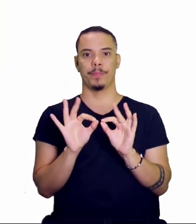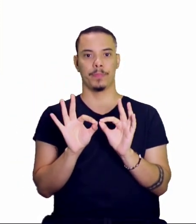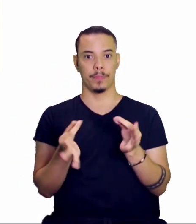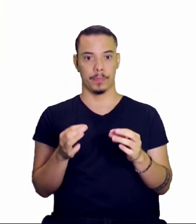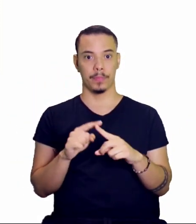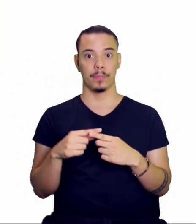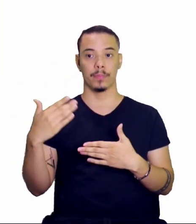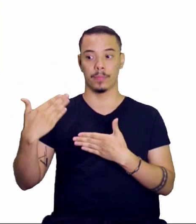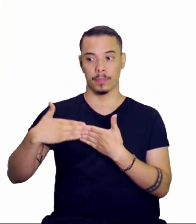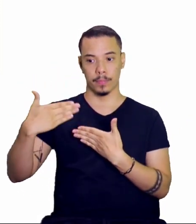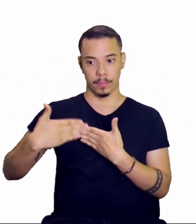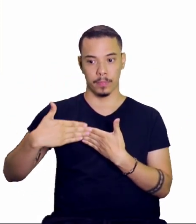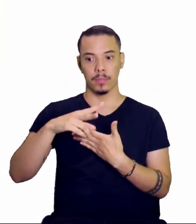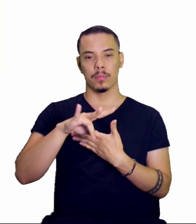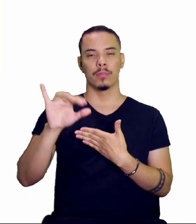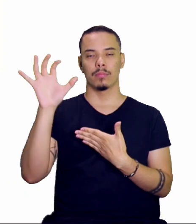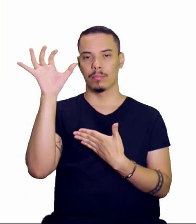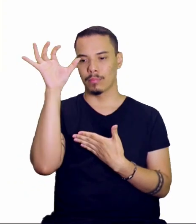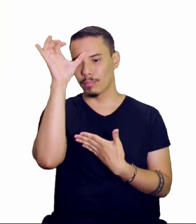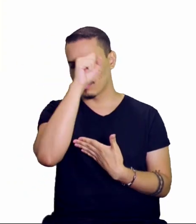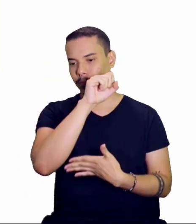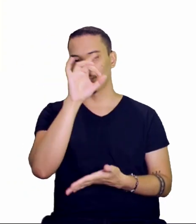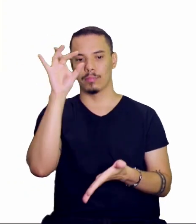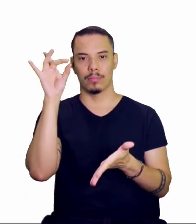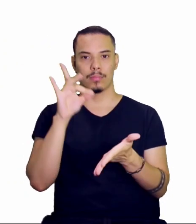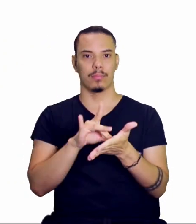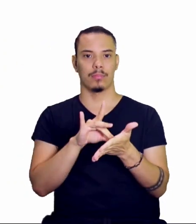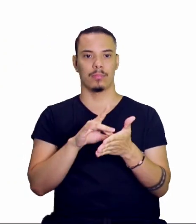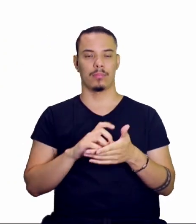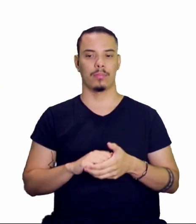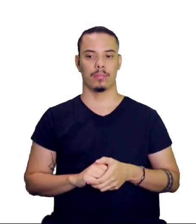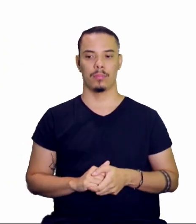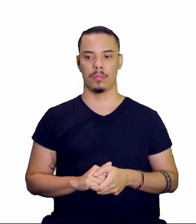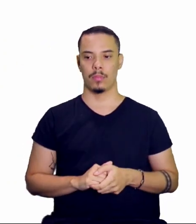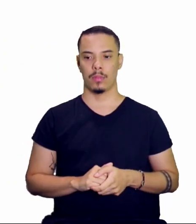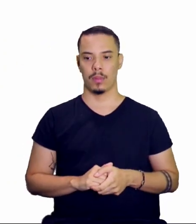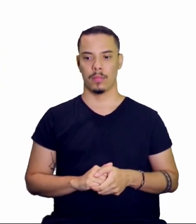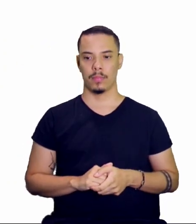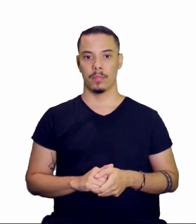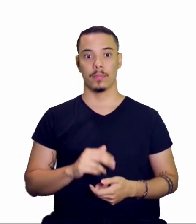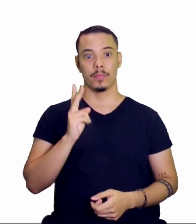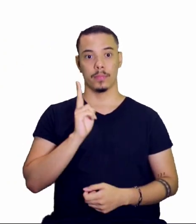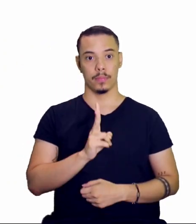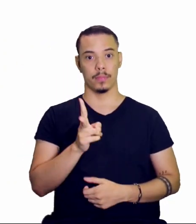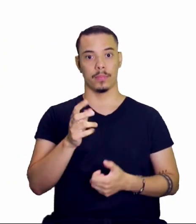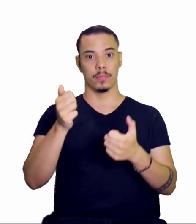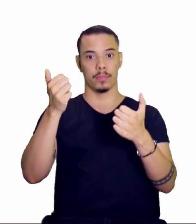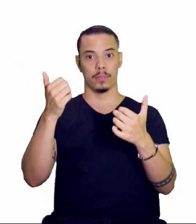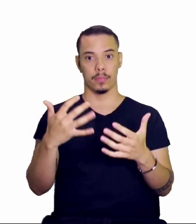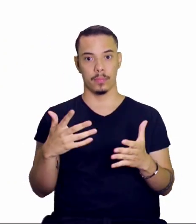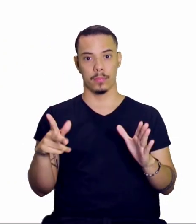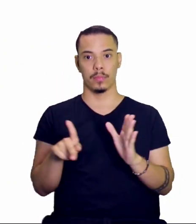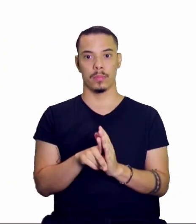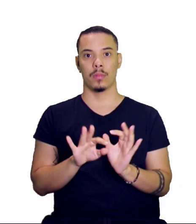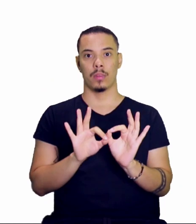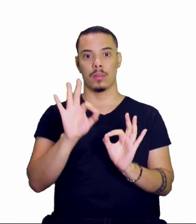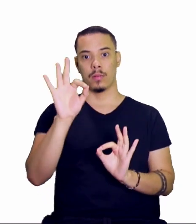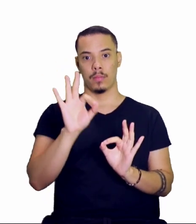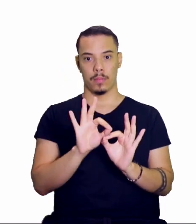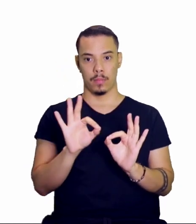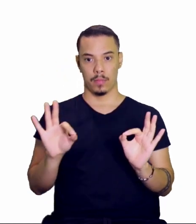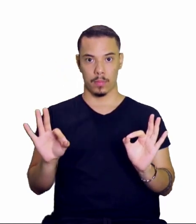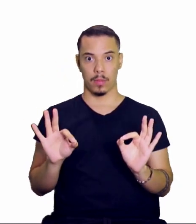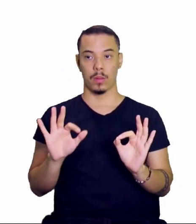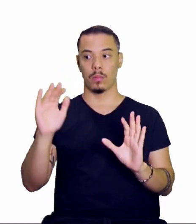durante o nosso curso vocês ficarão fera. Exatamente. Né? Continuando ali, falando um pouquinho das unidades de comprimento, do maior